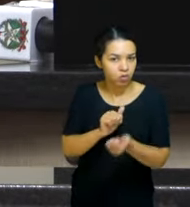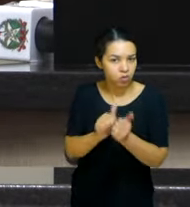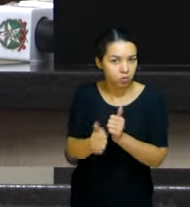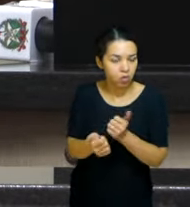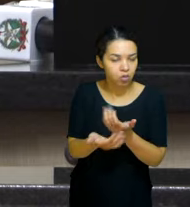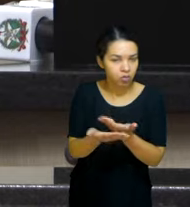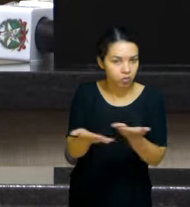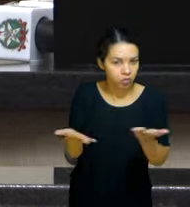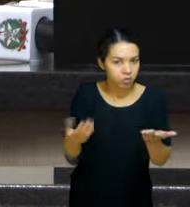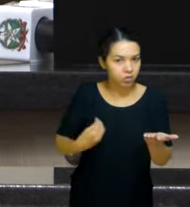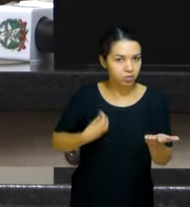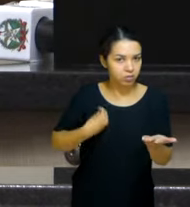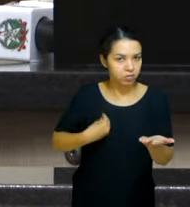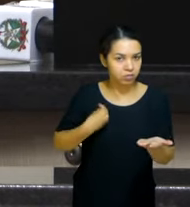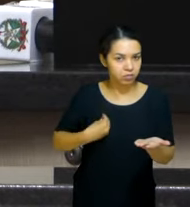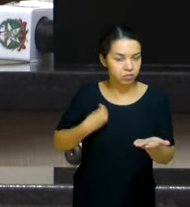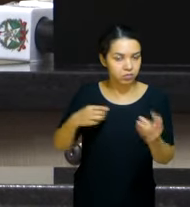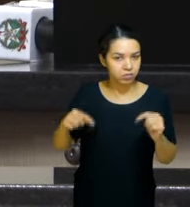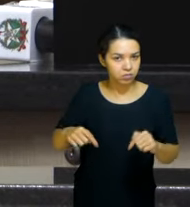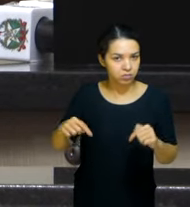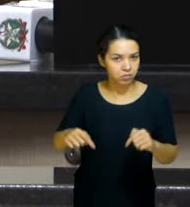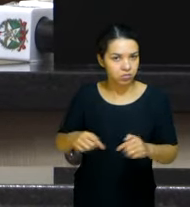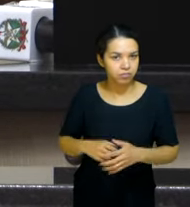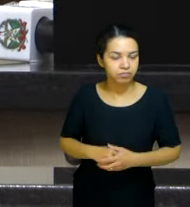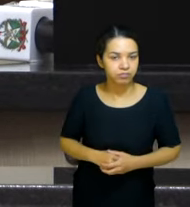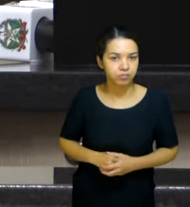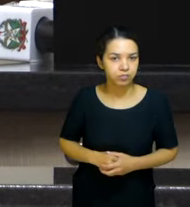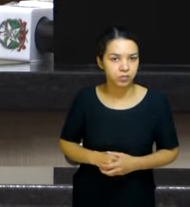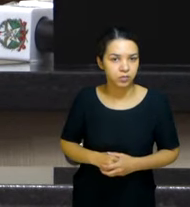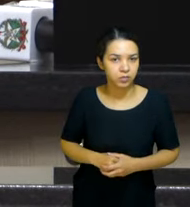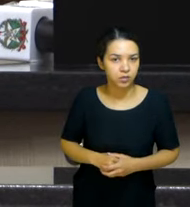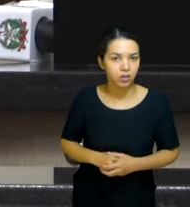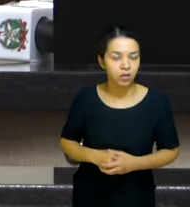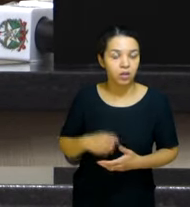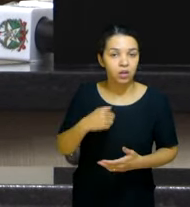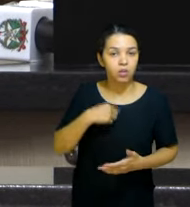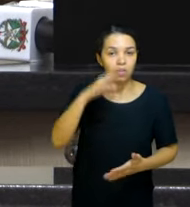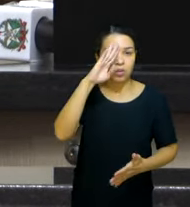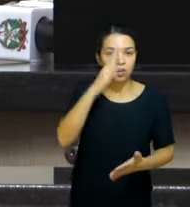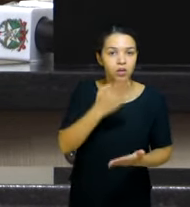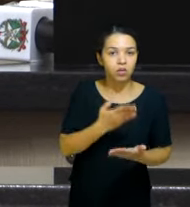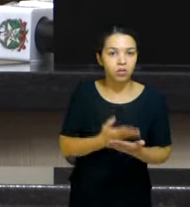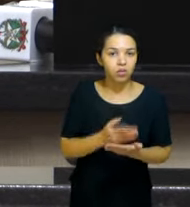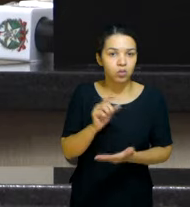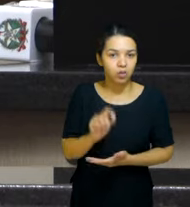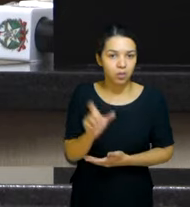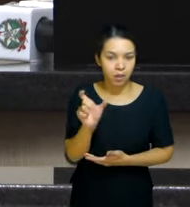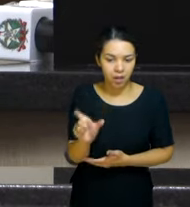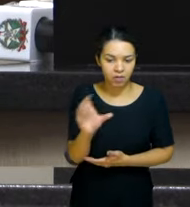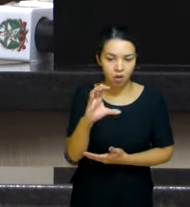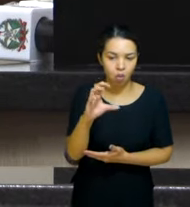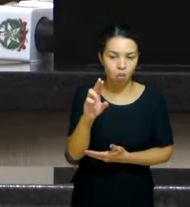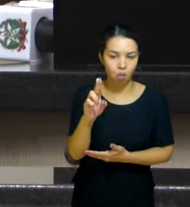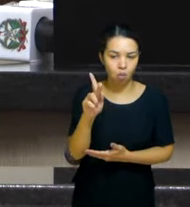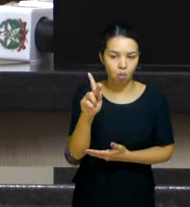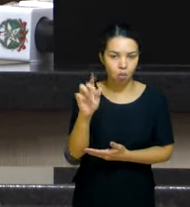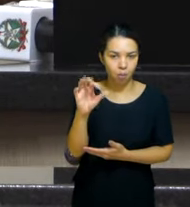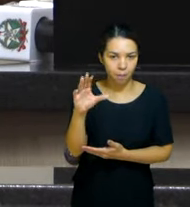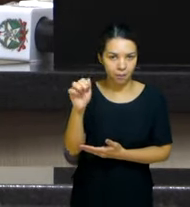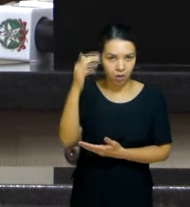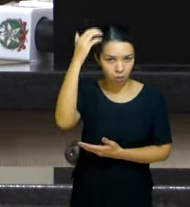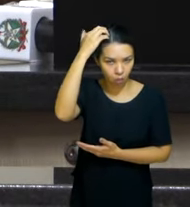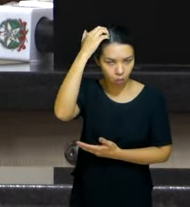eu quero crer que, quando usamos a palavra culpa, ela pressupõe dolo,